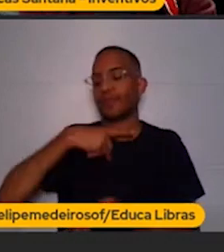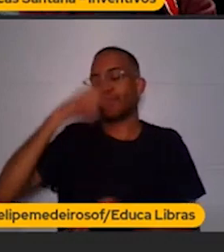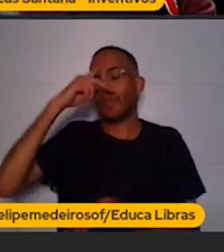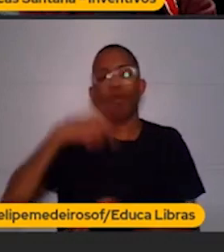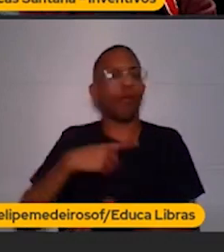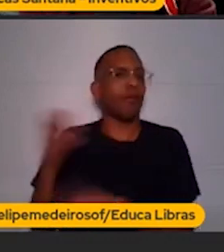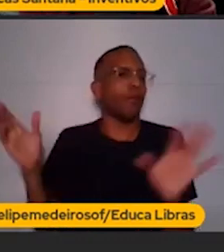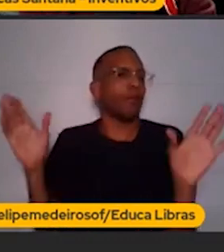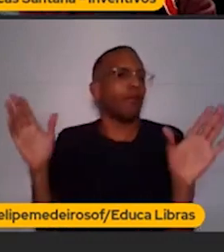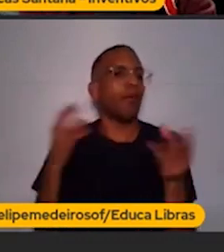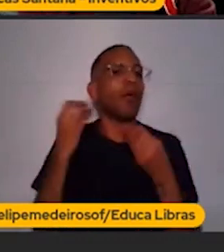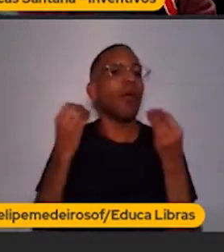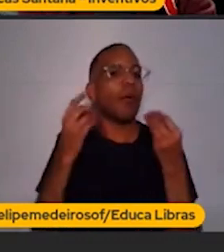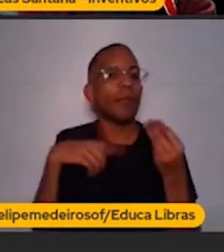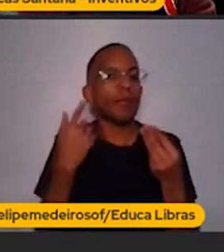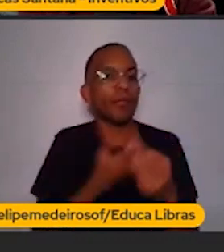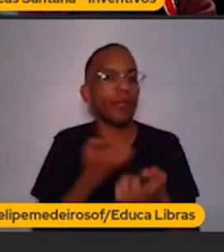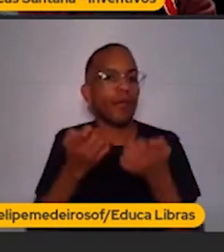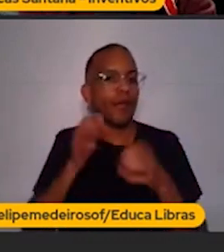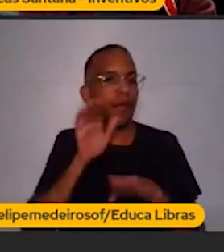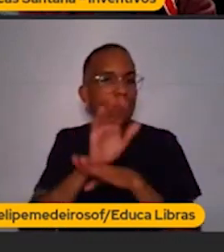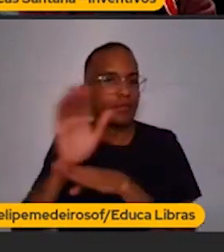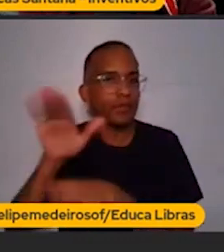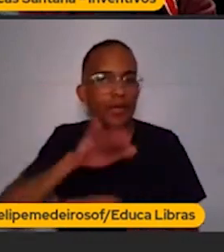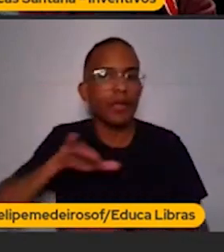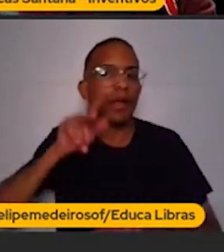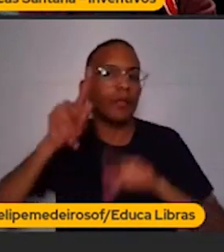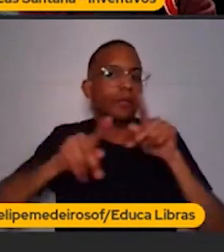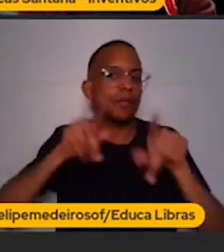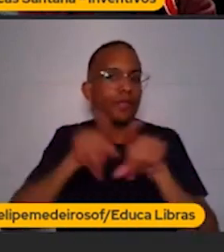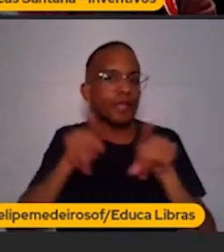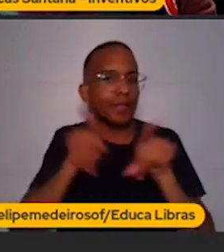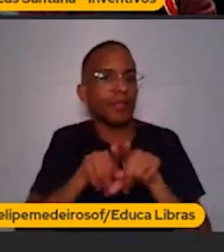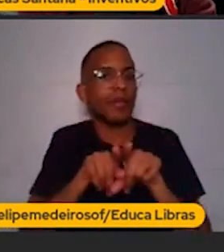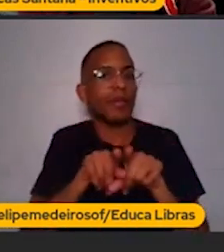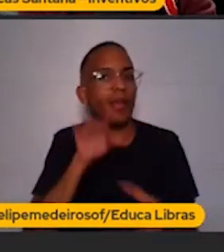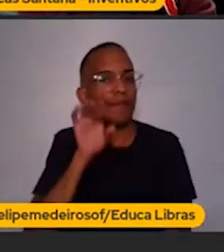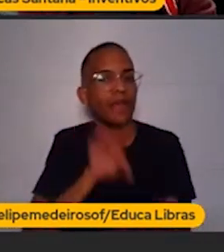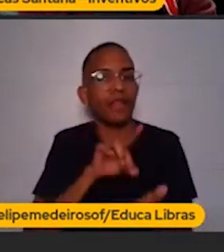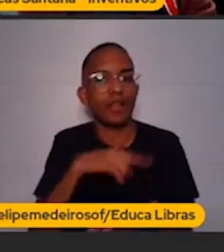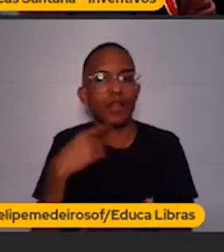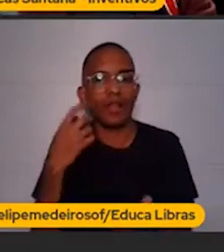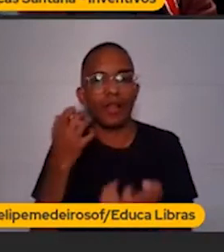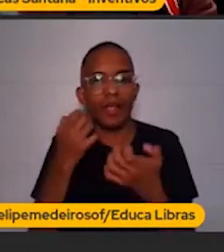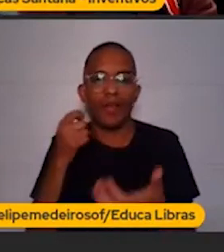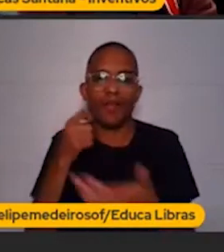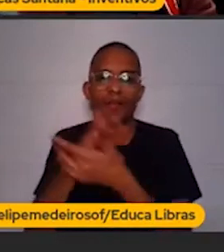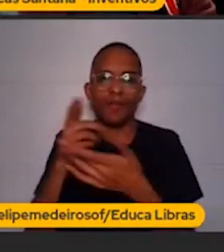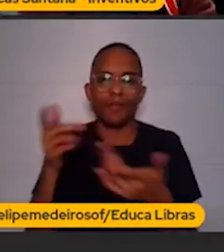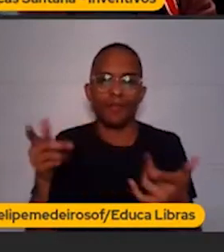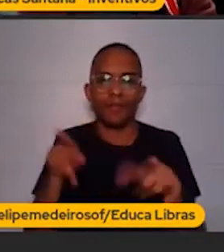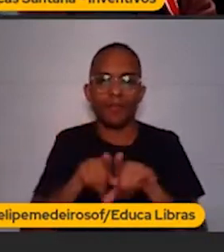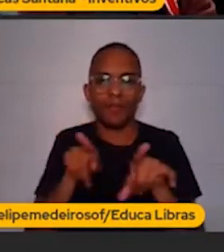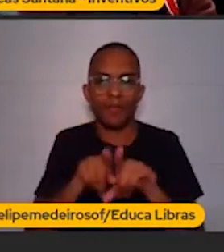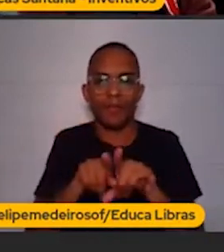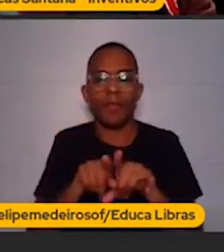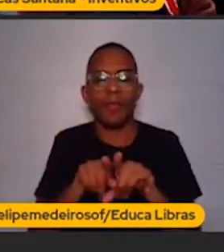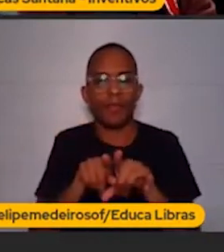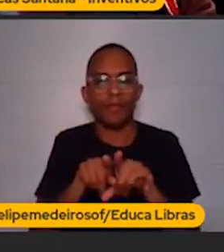sabe se aquilo que a gente quer oferecer para o nosso público é de fato aquilo que ele quer comprar. Aqui a gente começou a